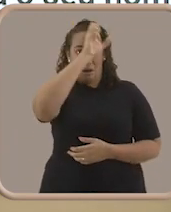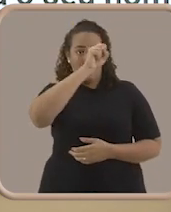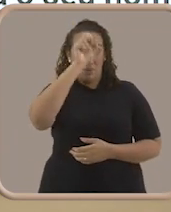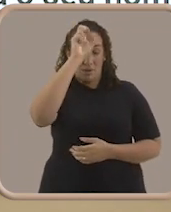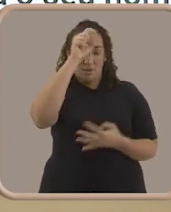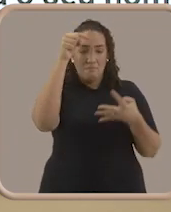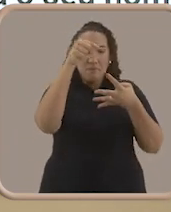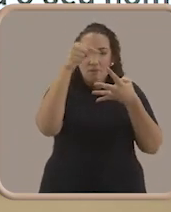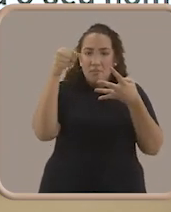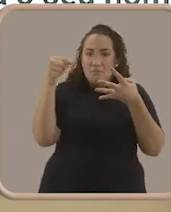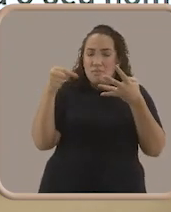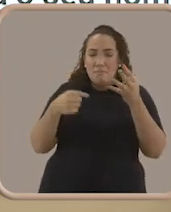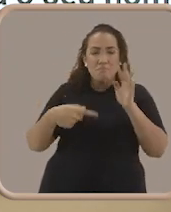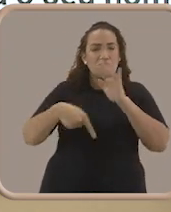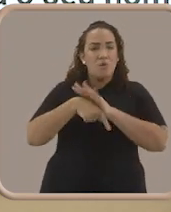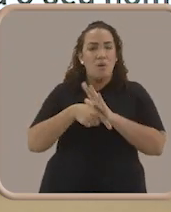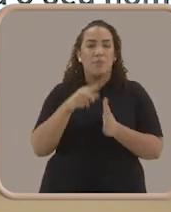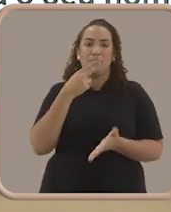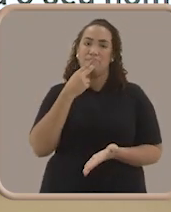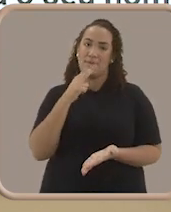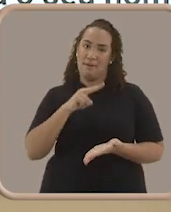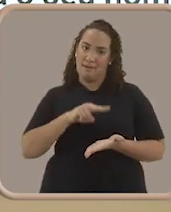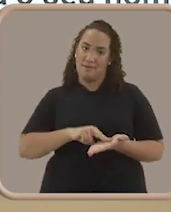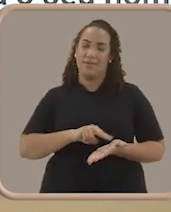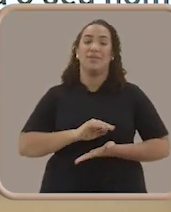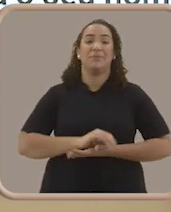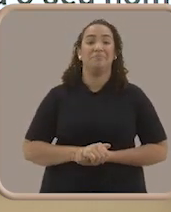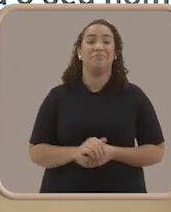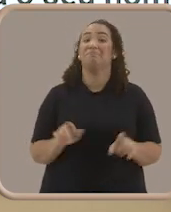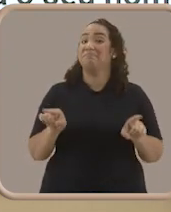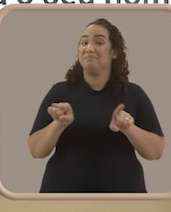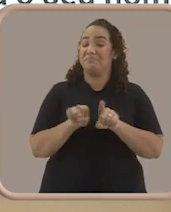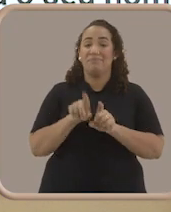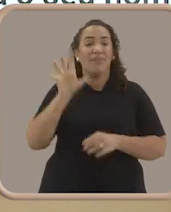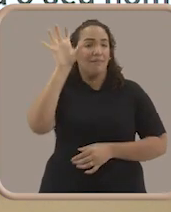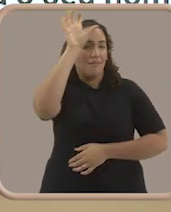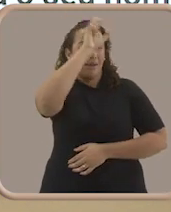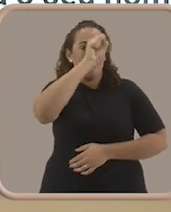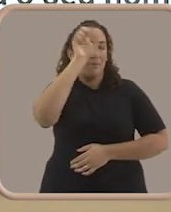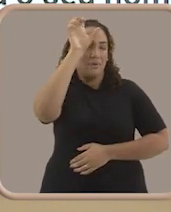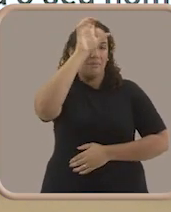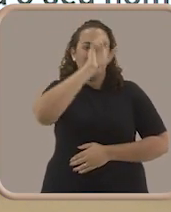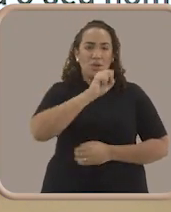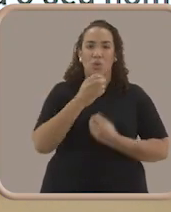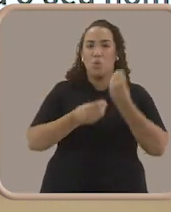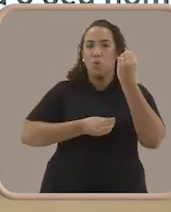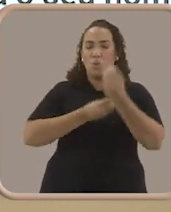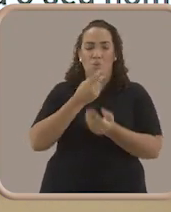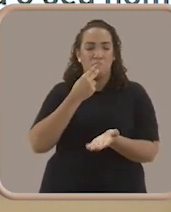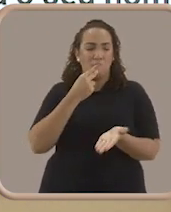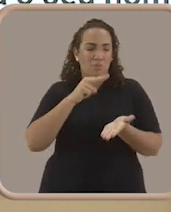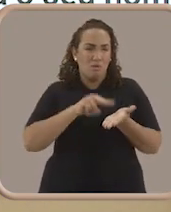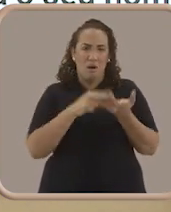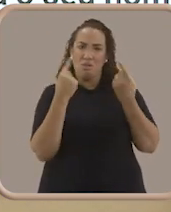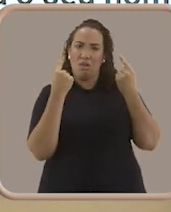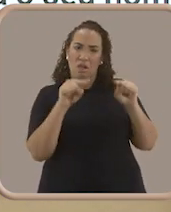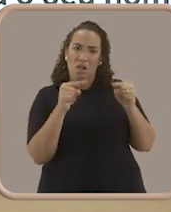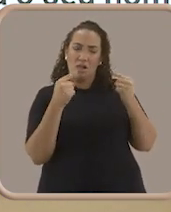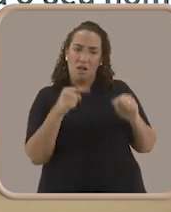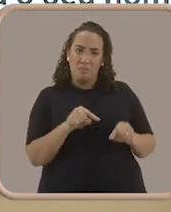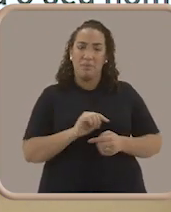que não podem faltar em uma carta. E aprendemos também um pouco mais sobre uma carta de reclamação, não é